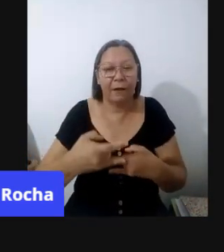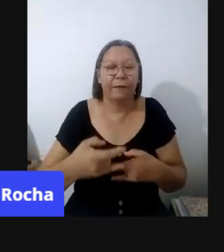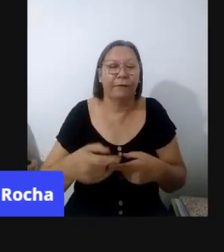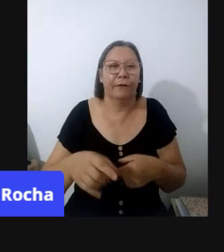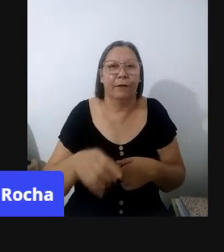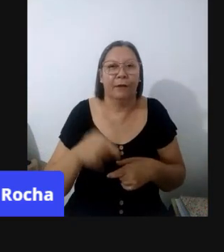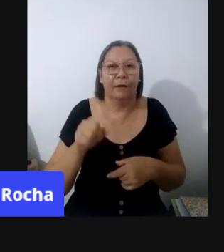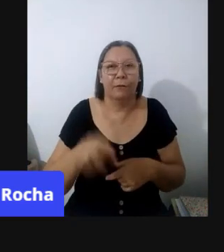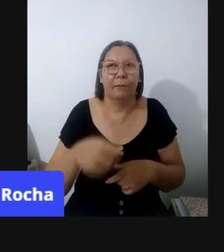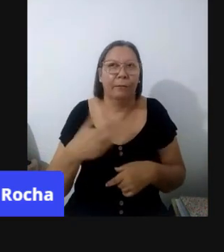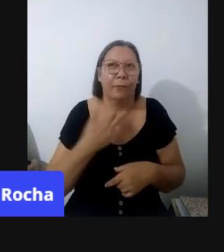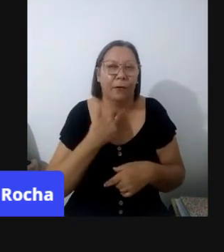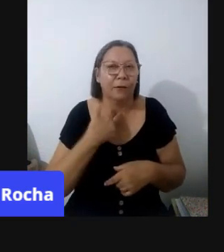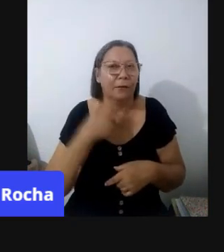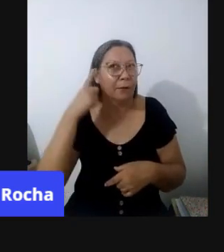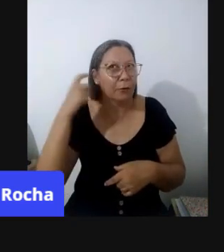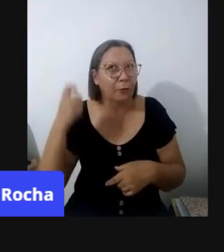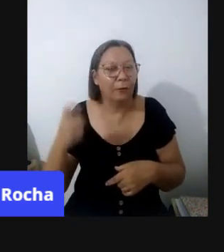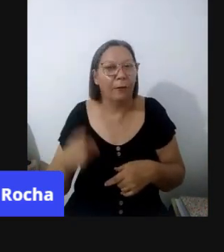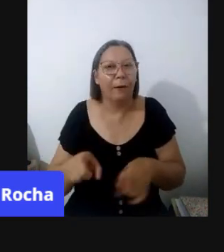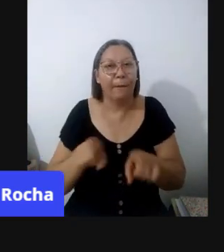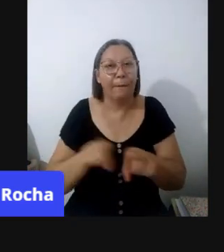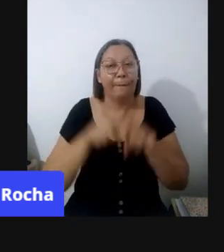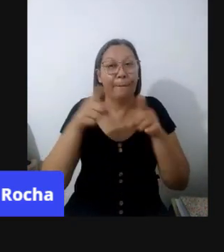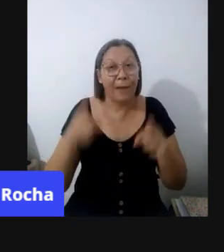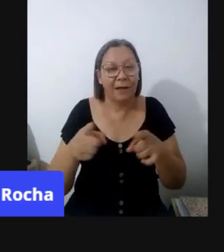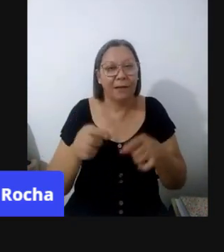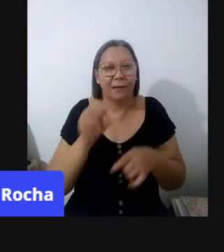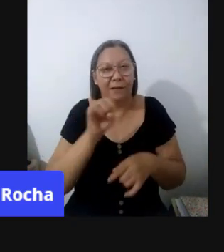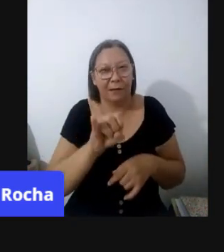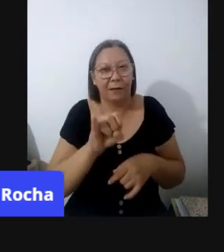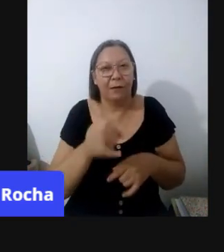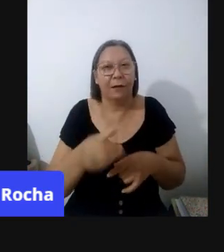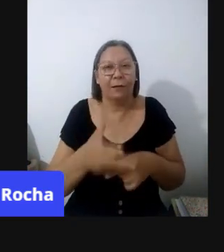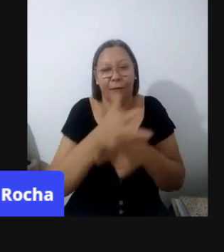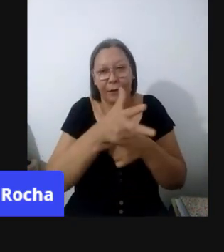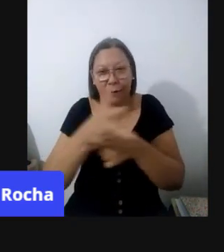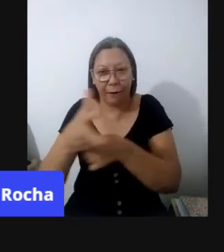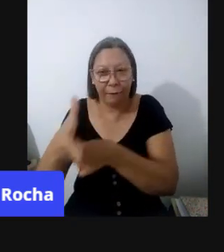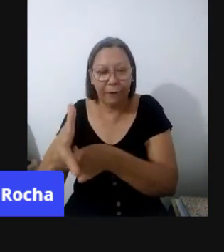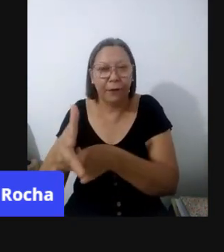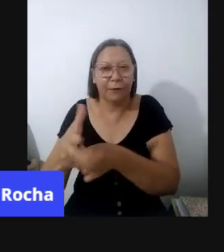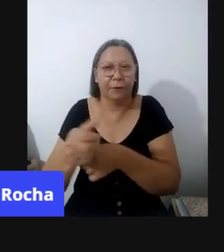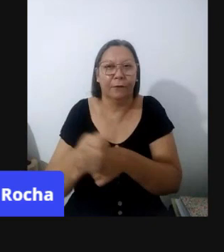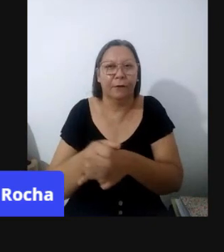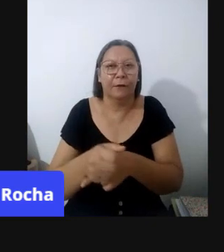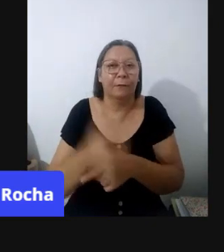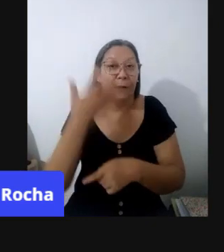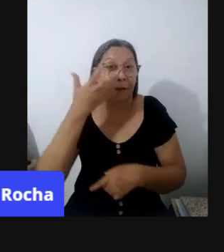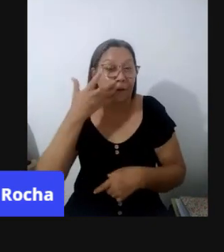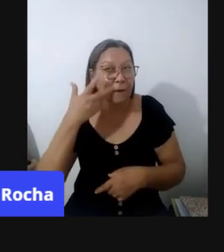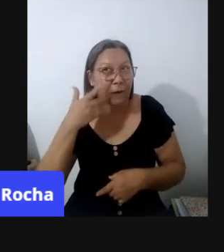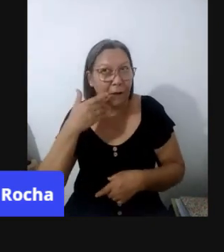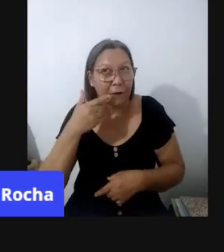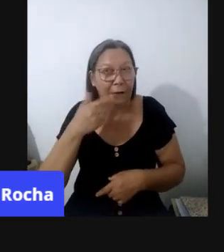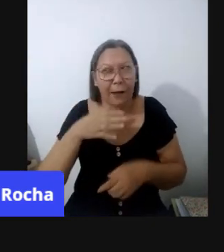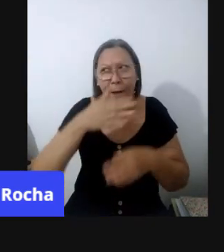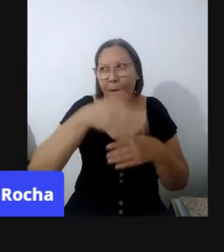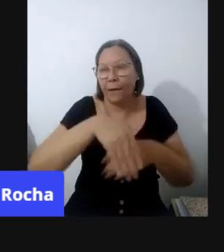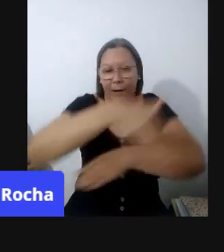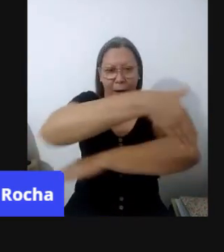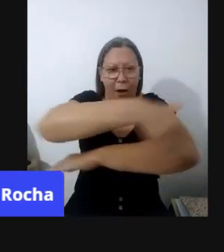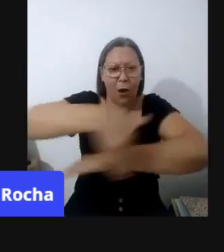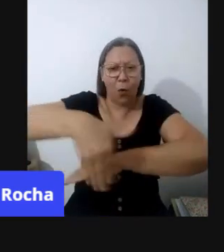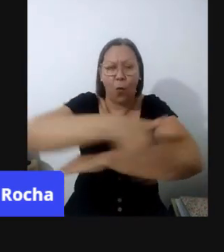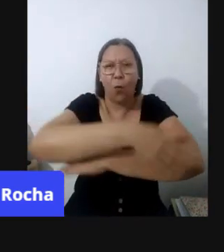eu estou num vídeo que está decorrendo super bacana, aí passa um caminhão na minha vizinhança, faz aquele barulho, mas foi só